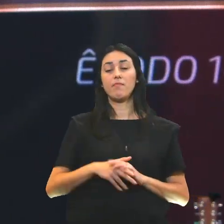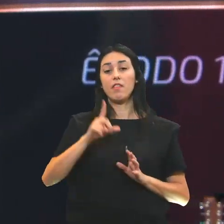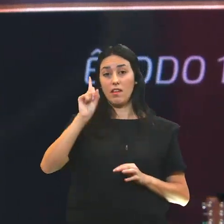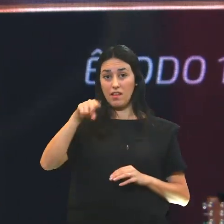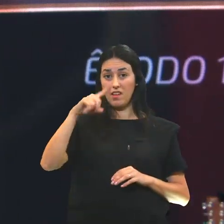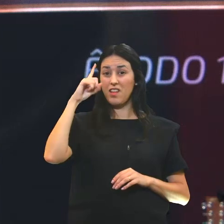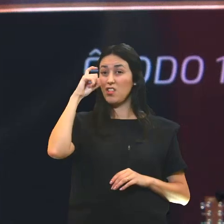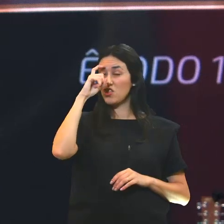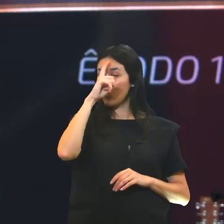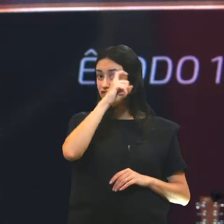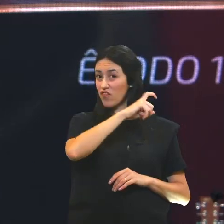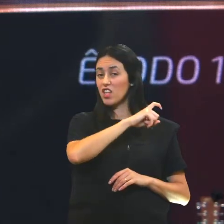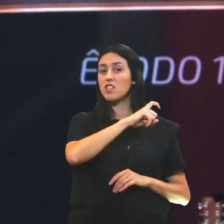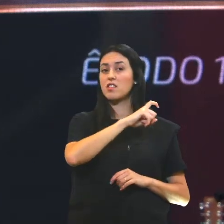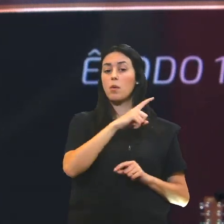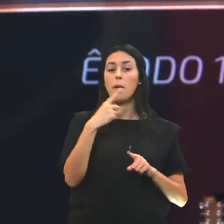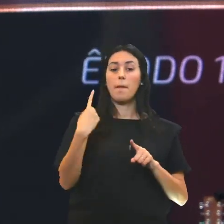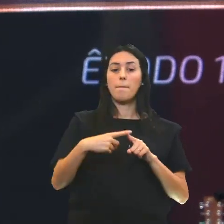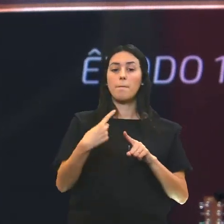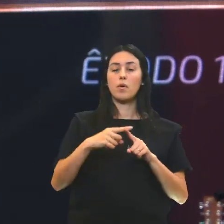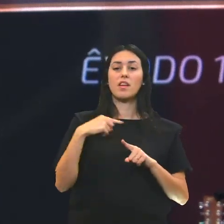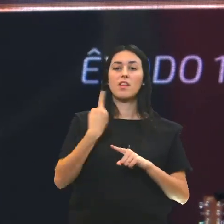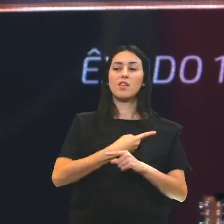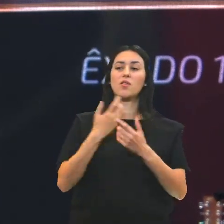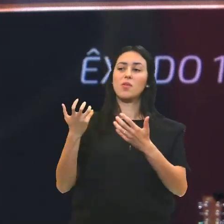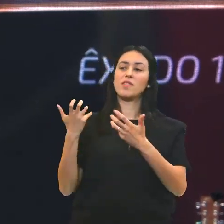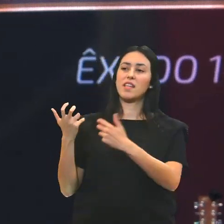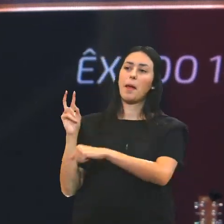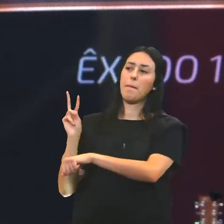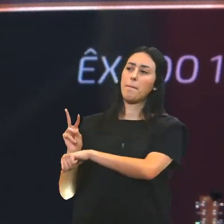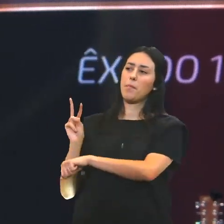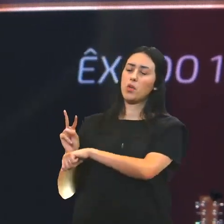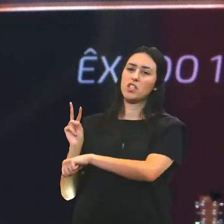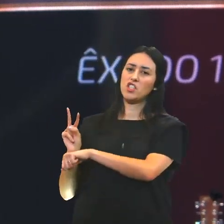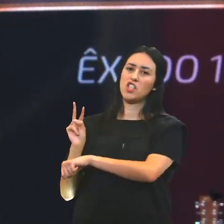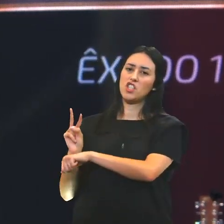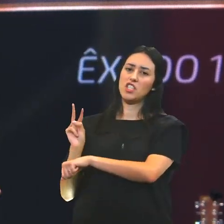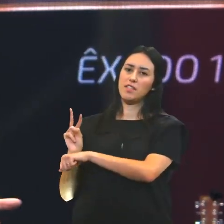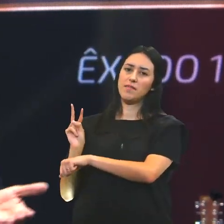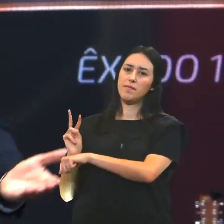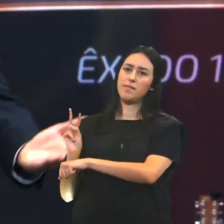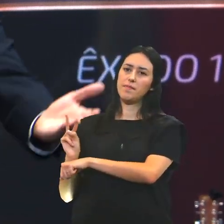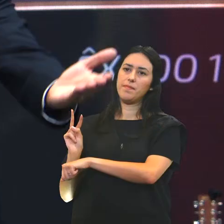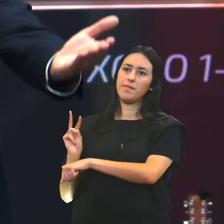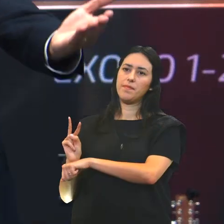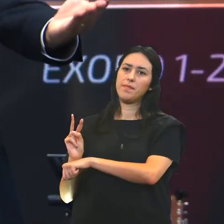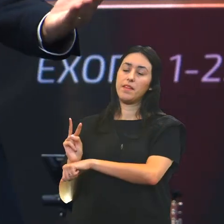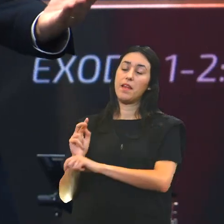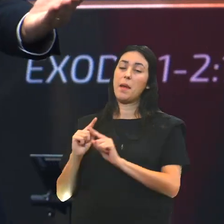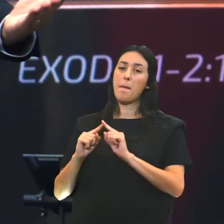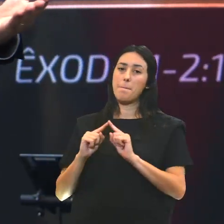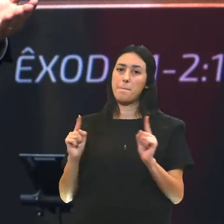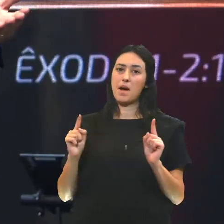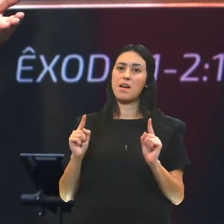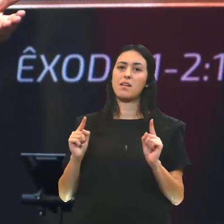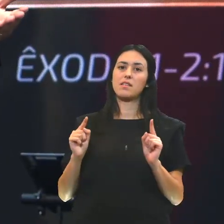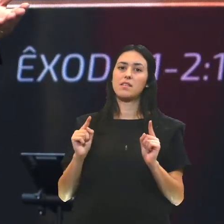difícil, porque a gente só quer proteger. Mas eles precisam